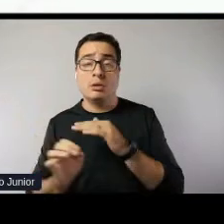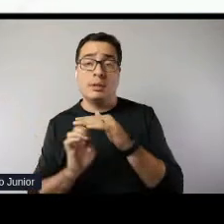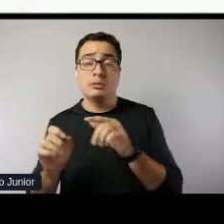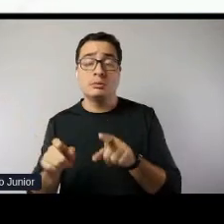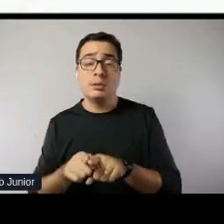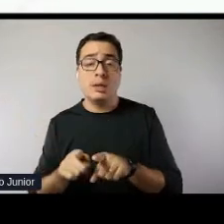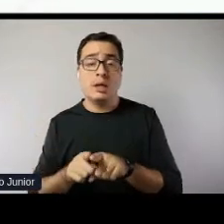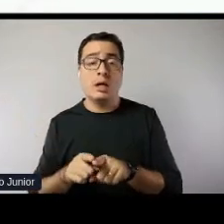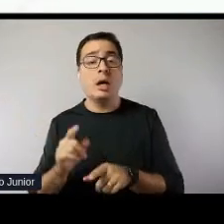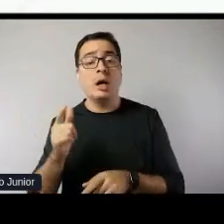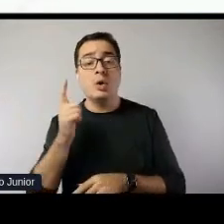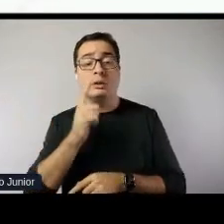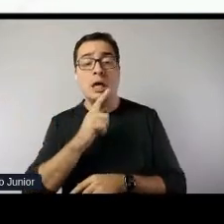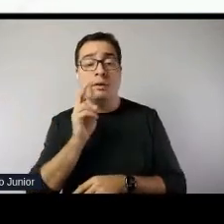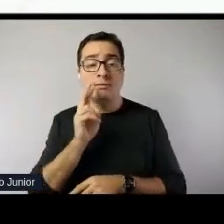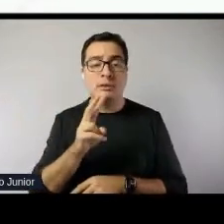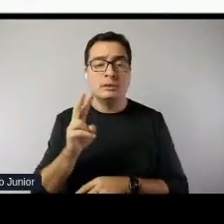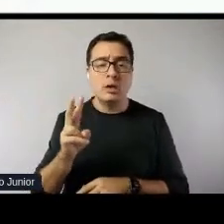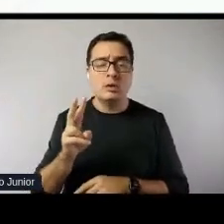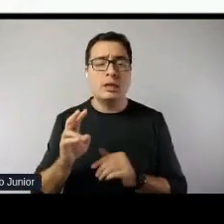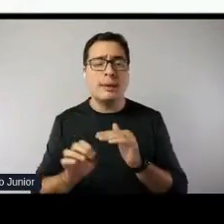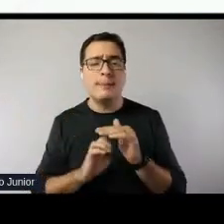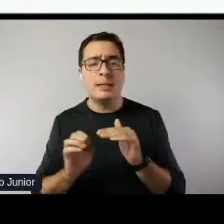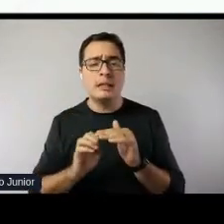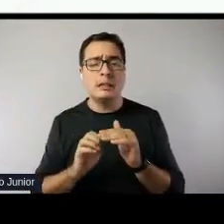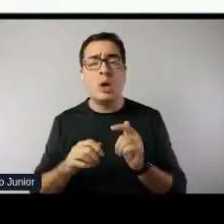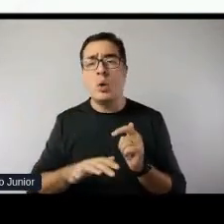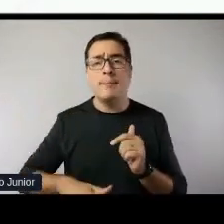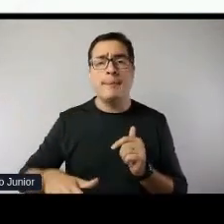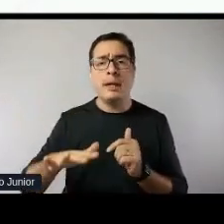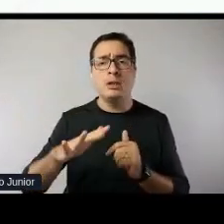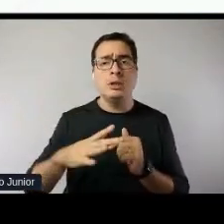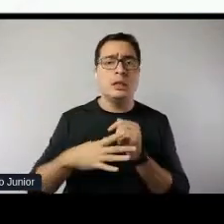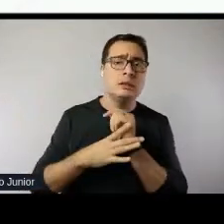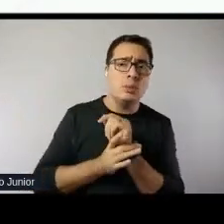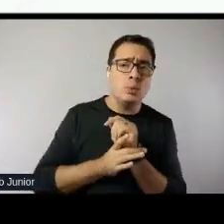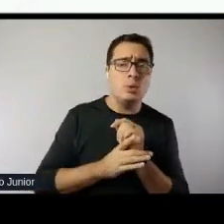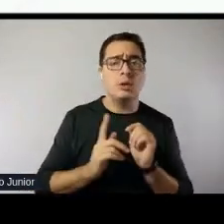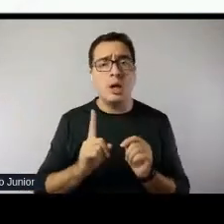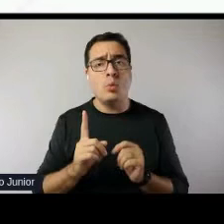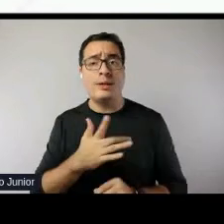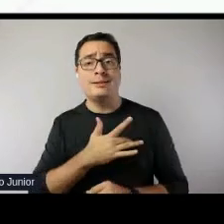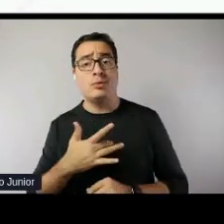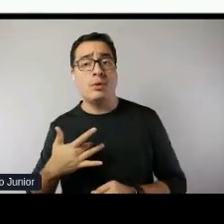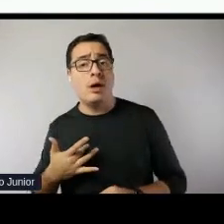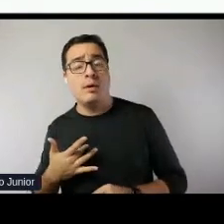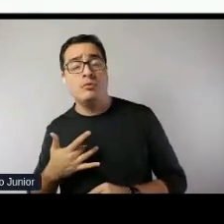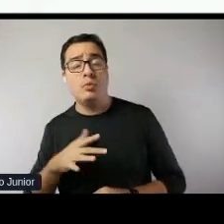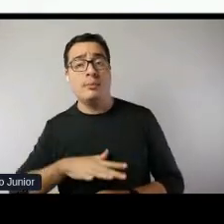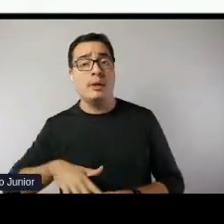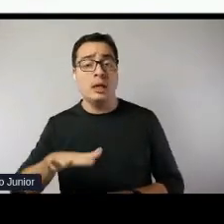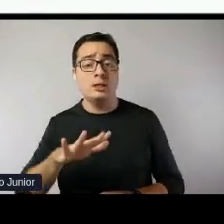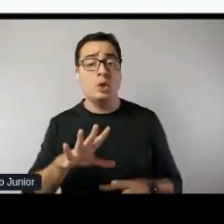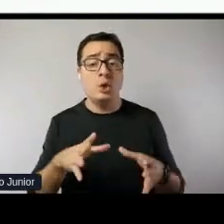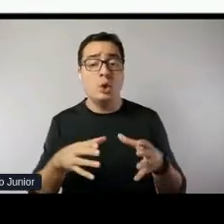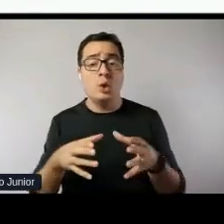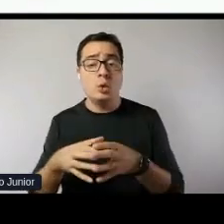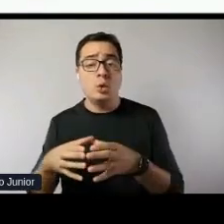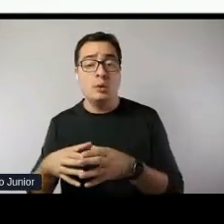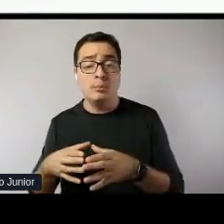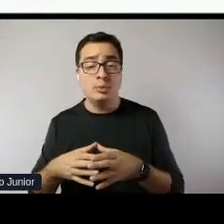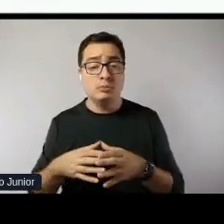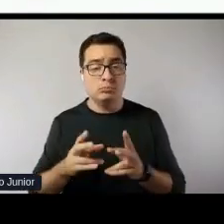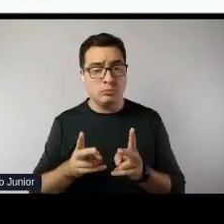aí ela consegue ter a visibilidade se o ambiente dela é um ambiente seguro, um ambiente saudável, onde os grupos estão